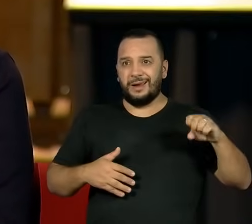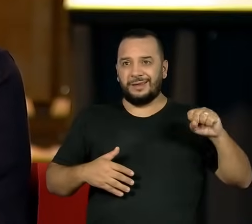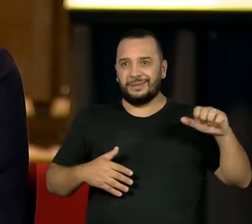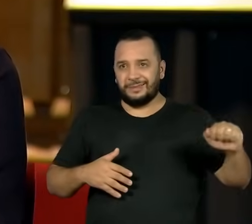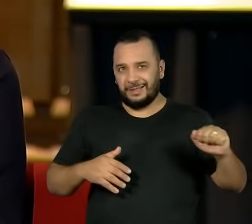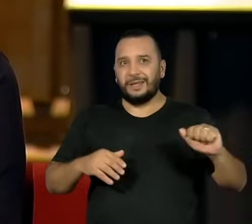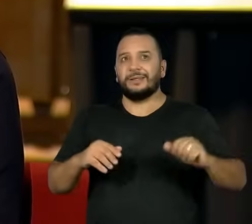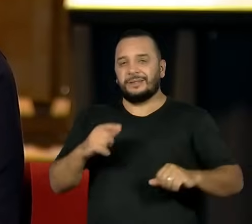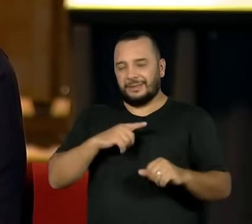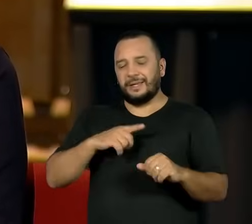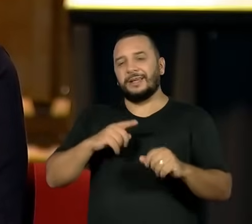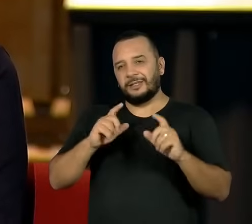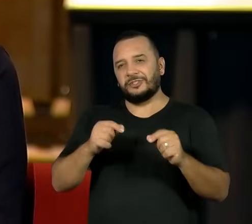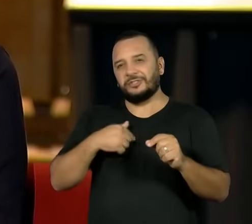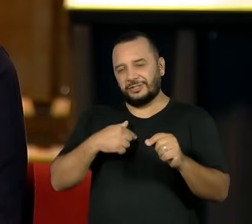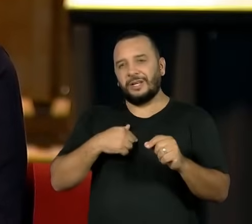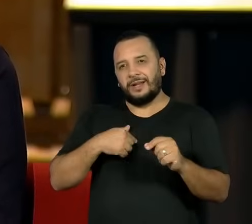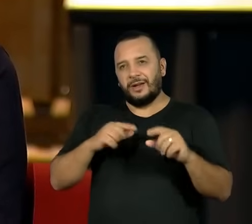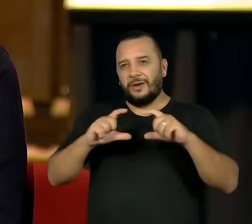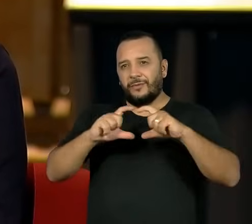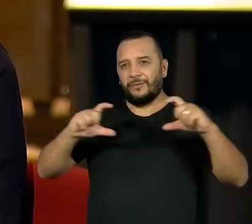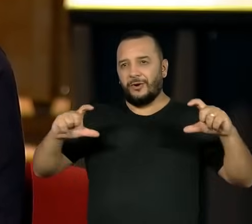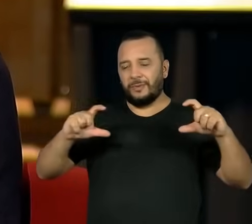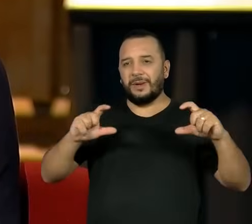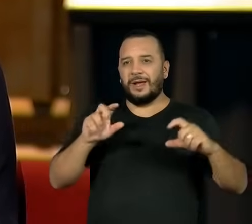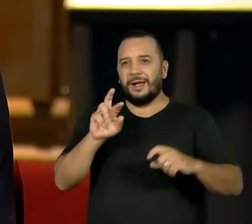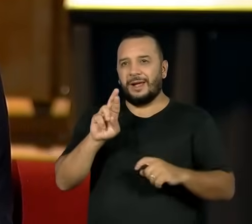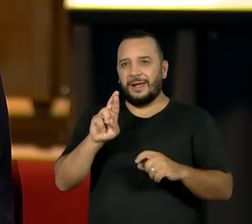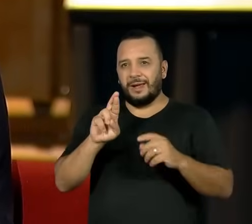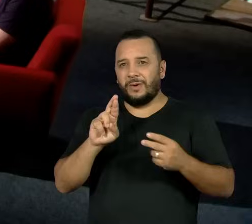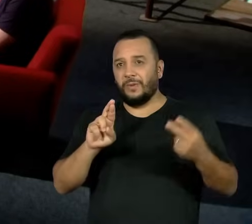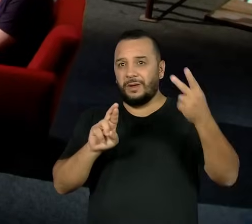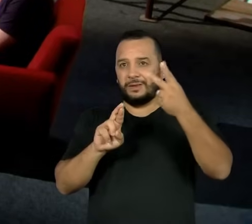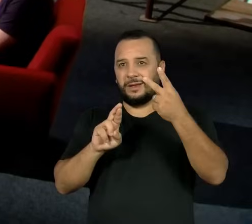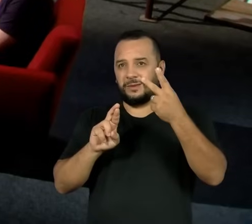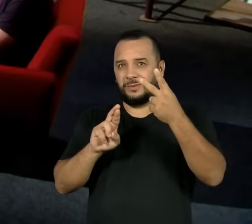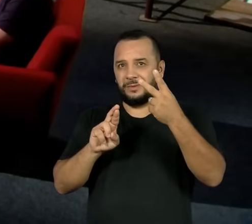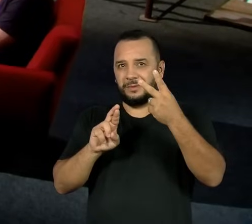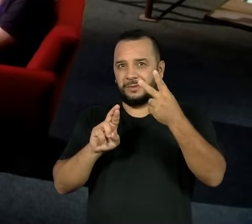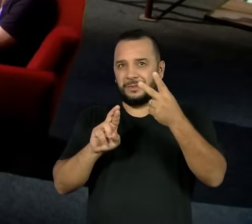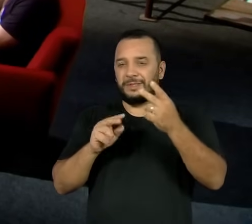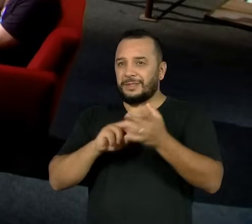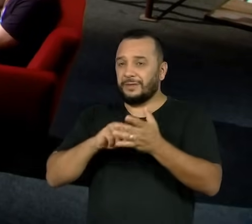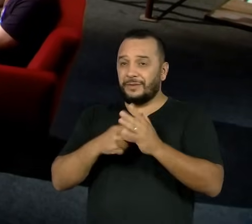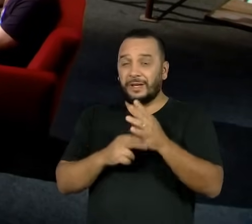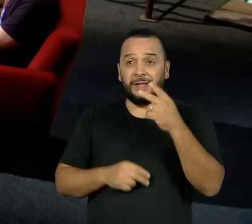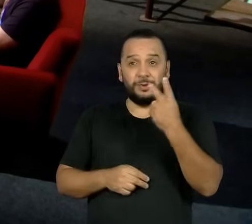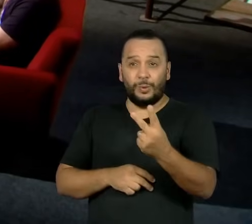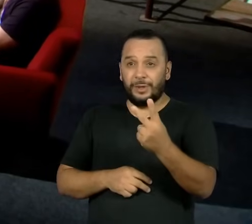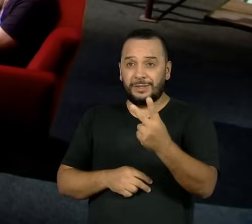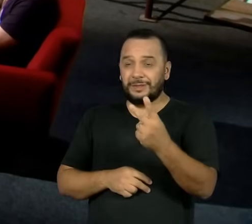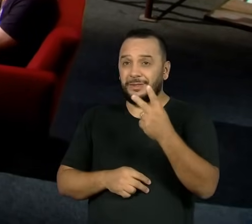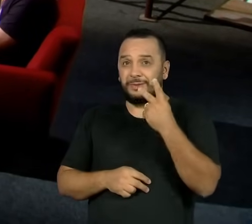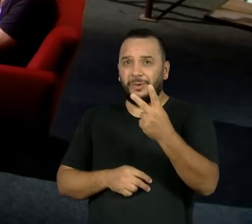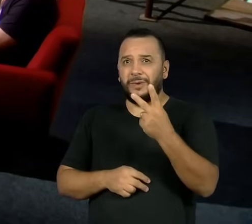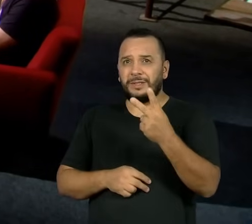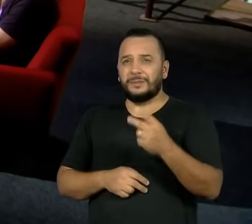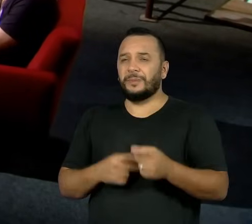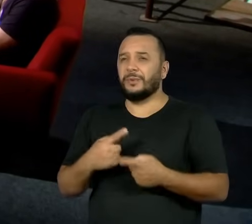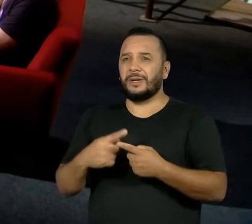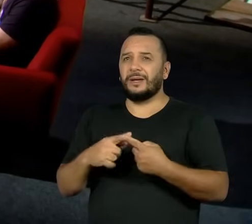a r². Isso. É 2 isso aqui. Teve um cara que já me... Por que não